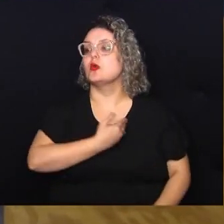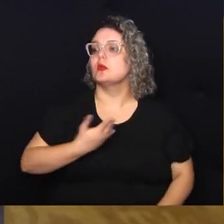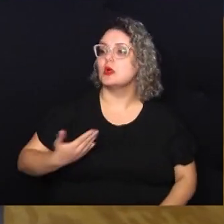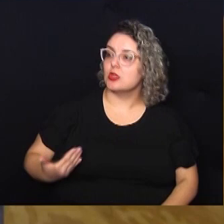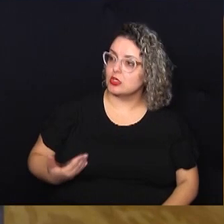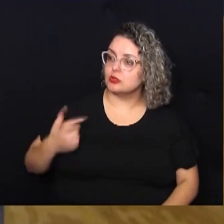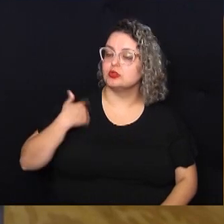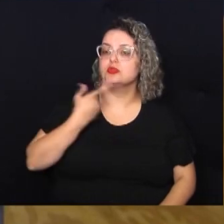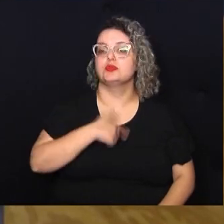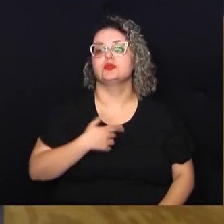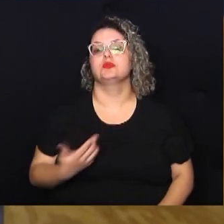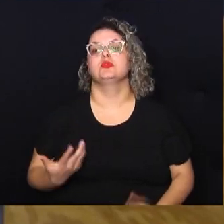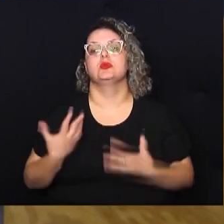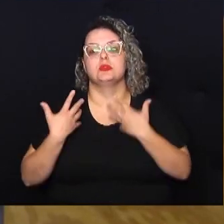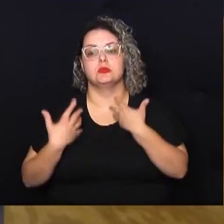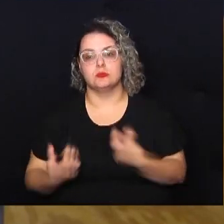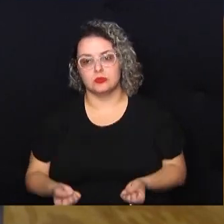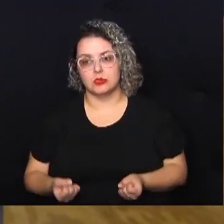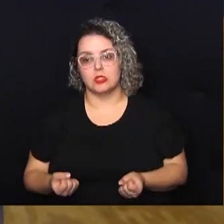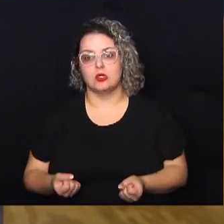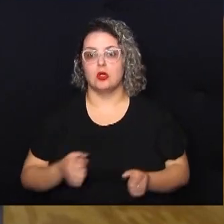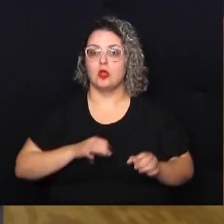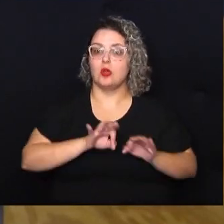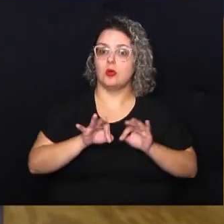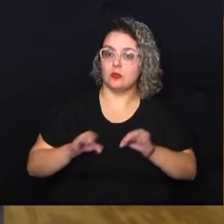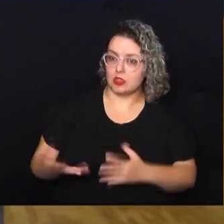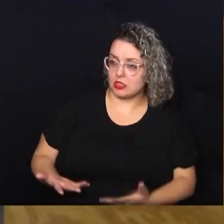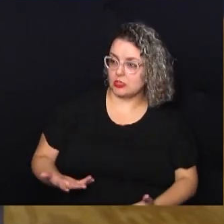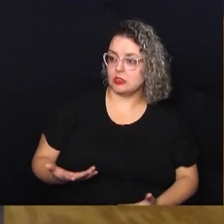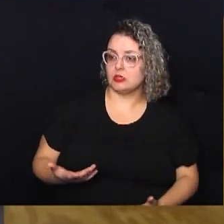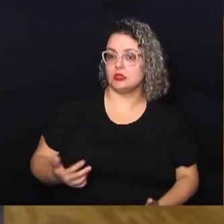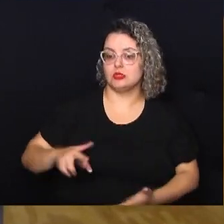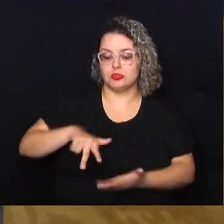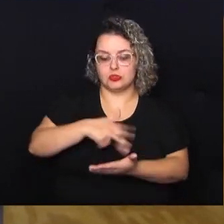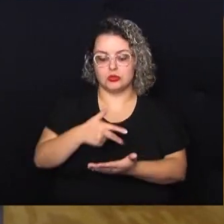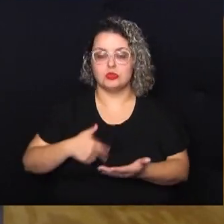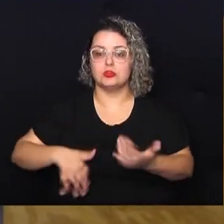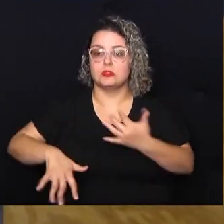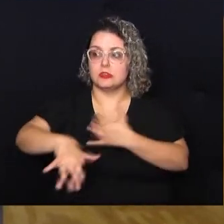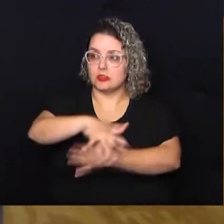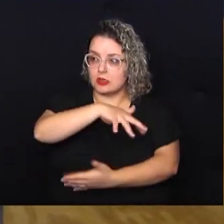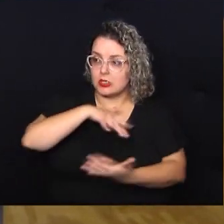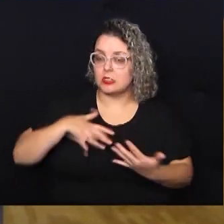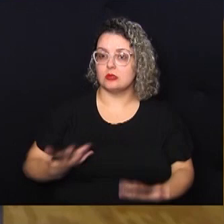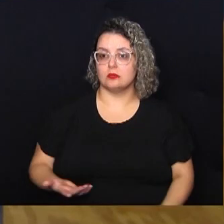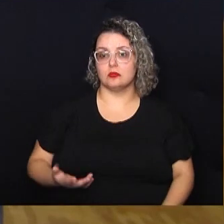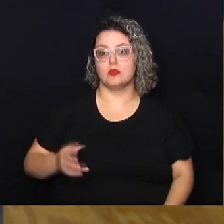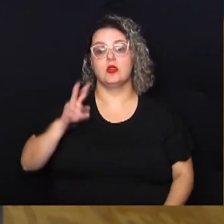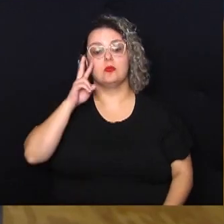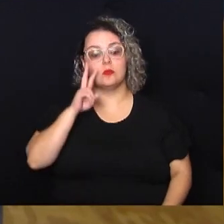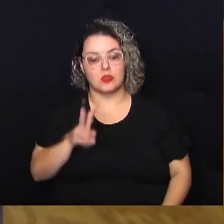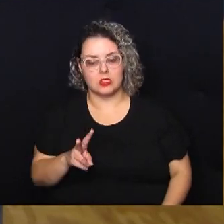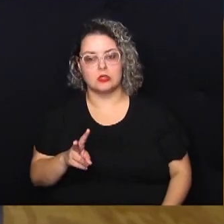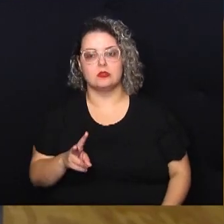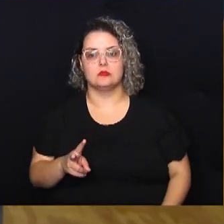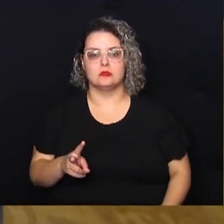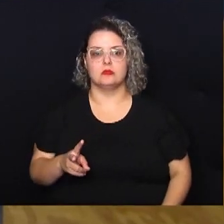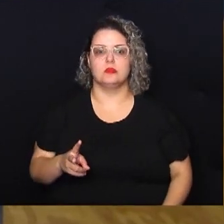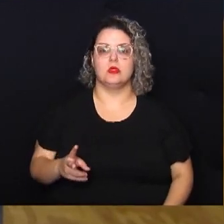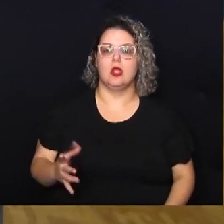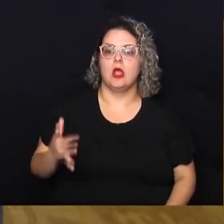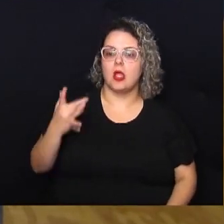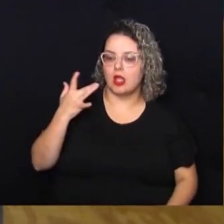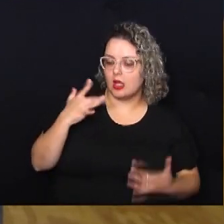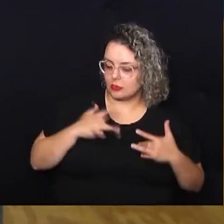nós fomos contemplados com um projeto de circulação em dança e nele a gente prevê a doação de exemplares dos